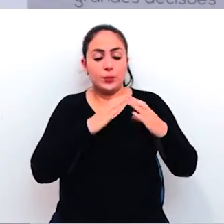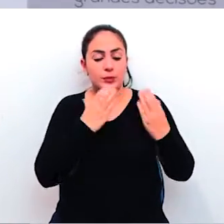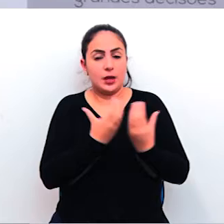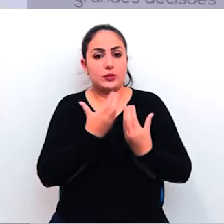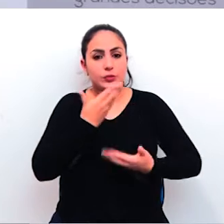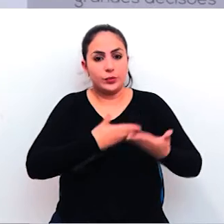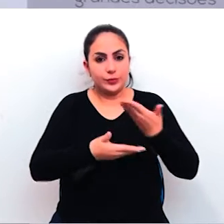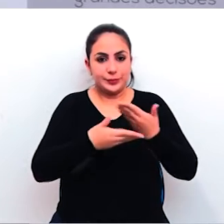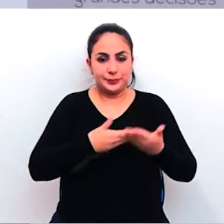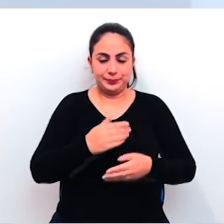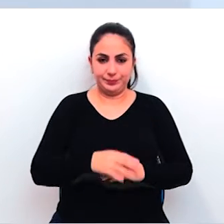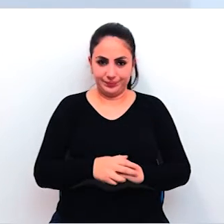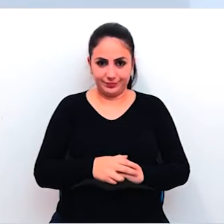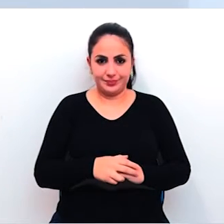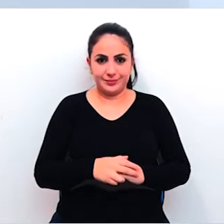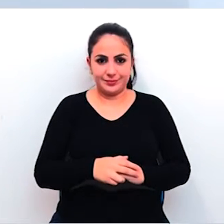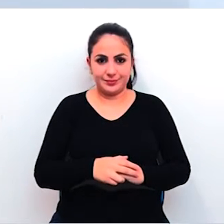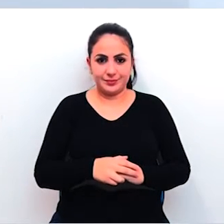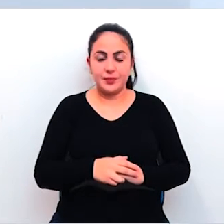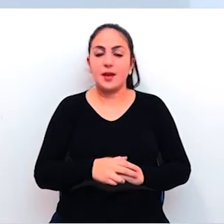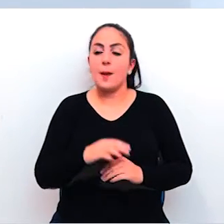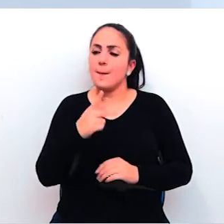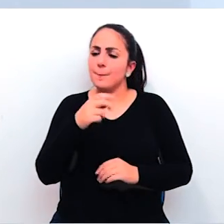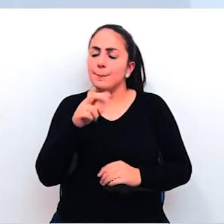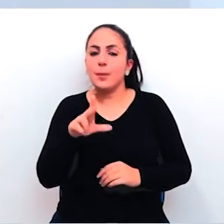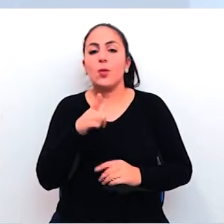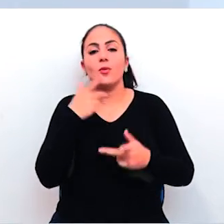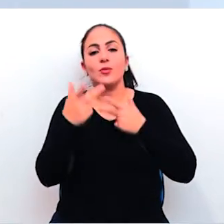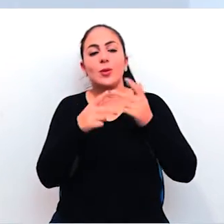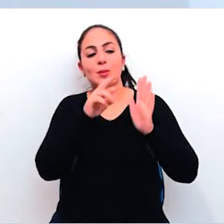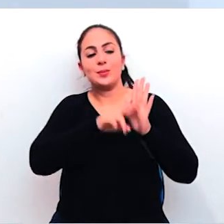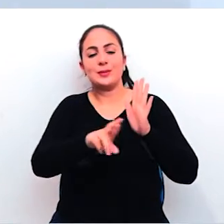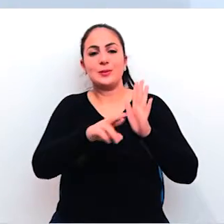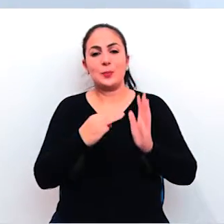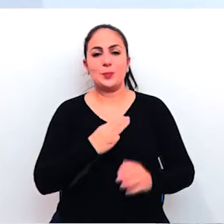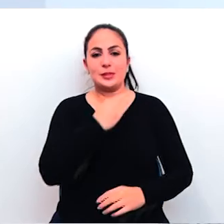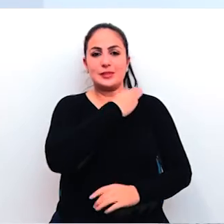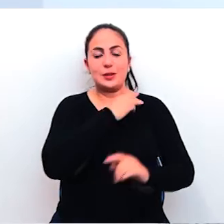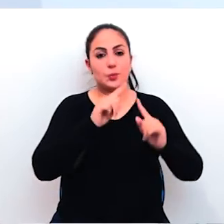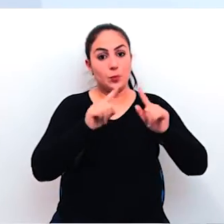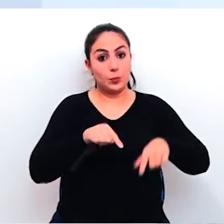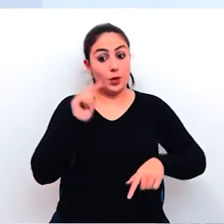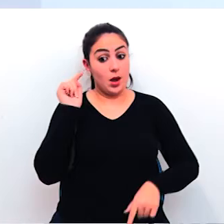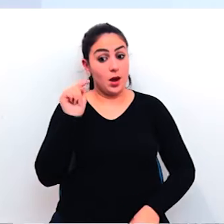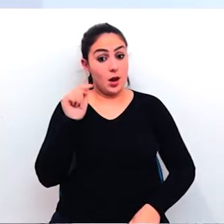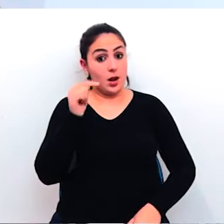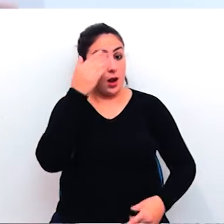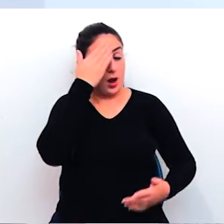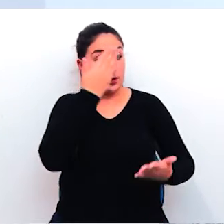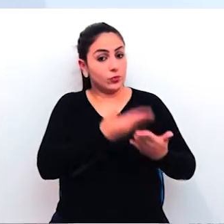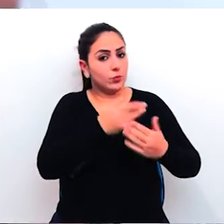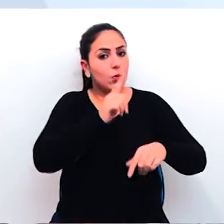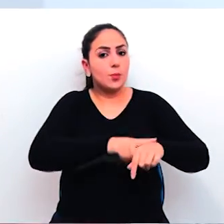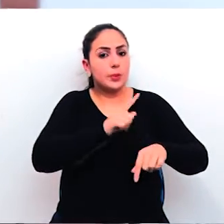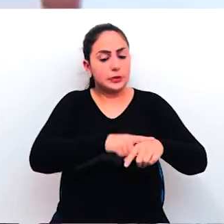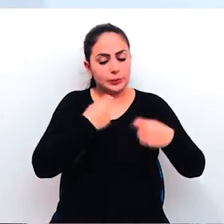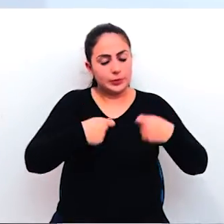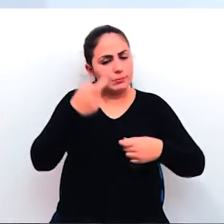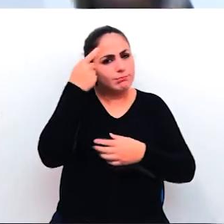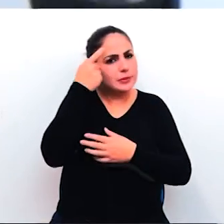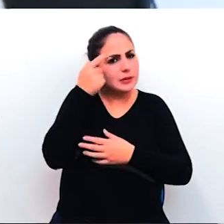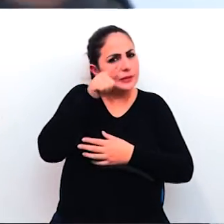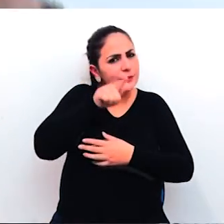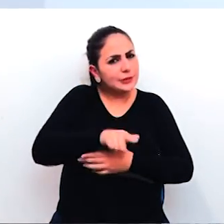comunidades envolvidas alguns dinheiro e falou em nome do ministério público o promotor acredita que no momento pertence